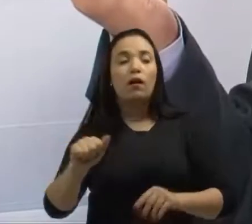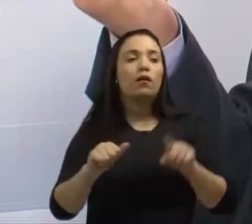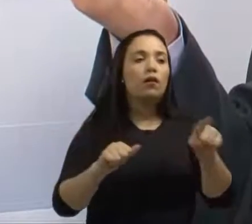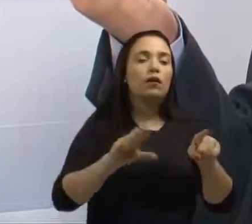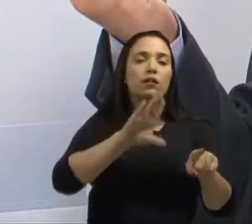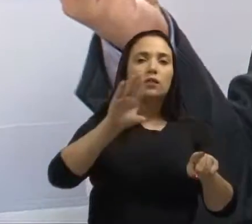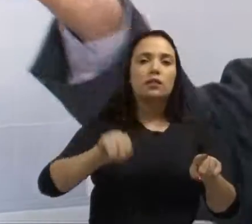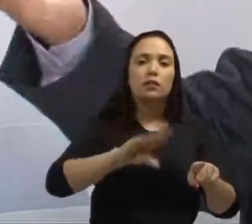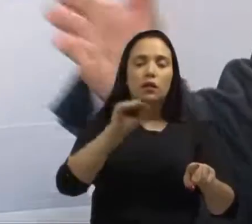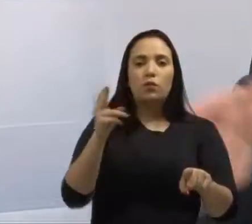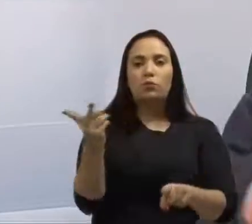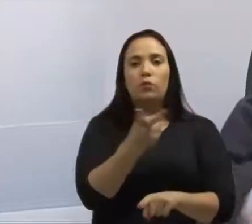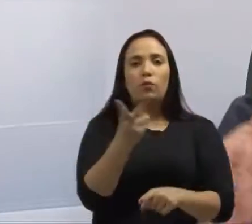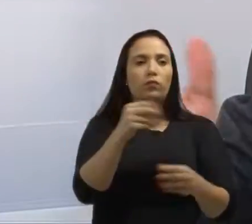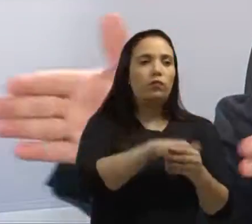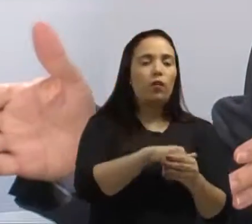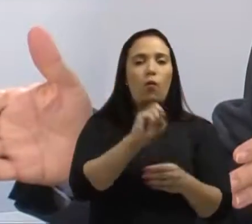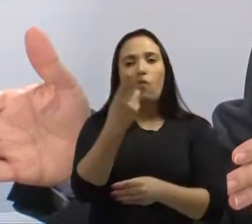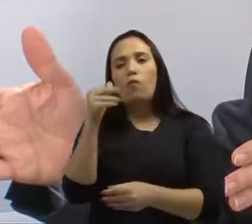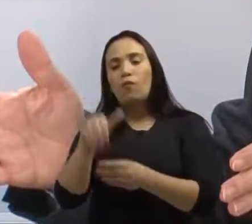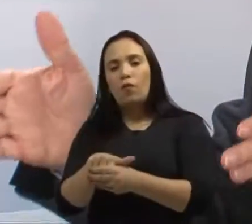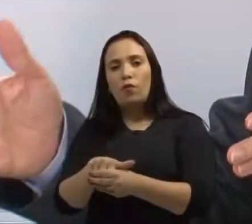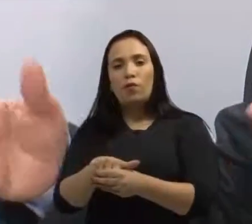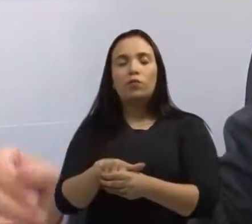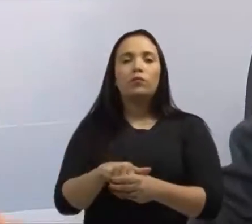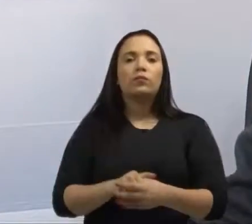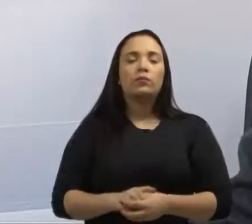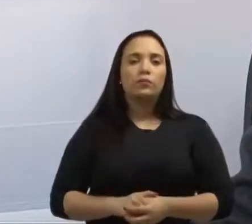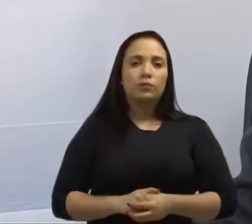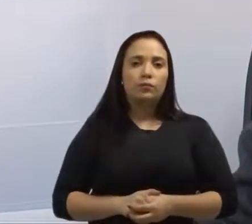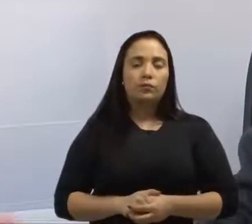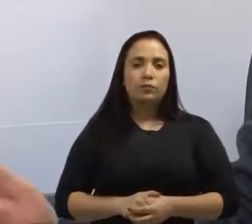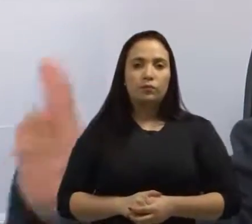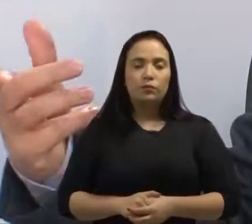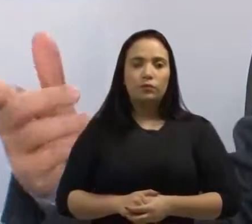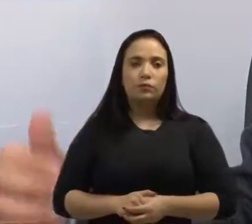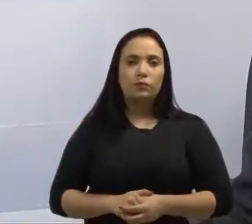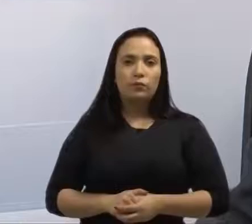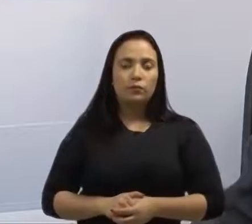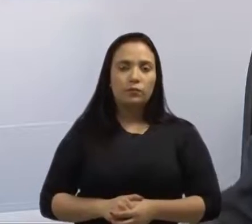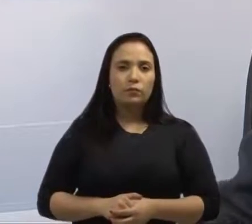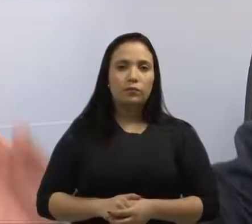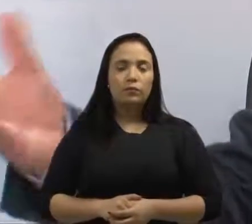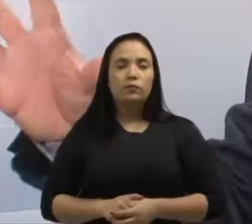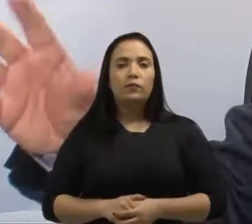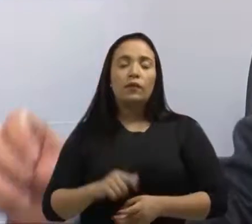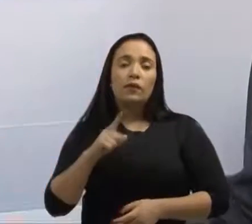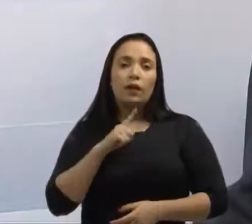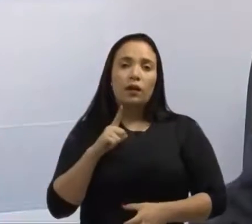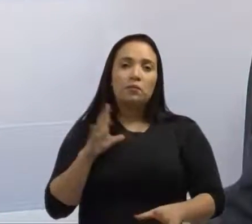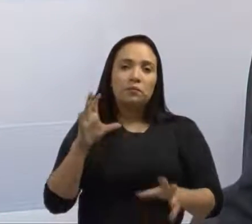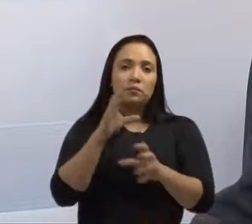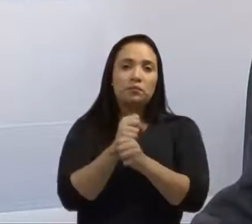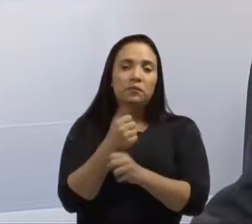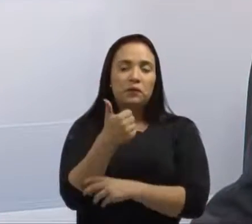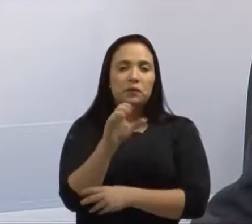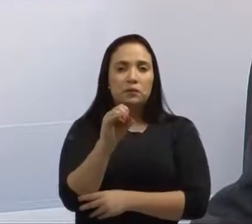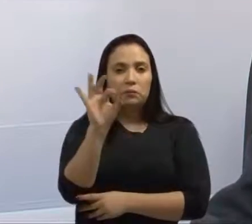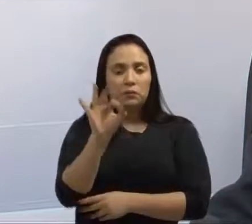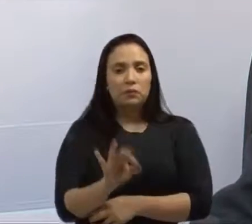Ciro Gomes. E uma outra grande parte fica indecisa, sem saber quem votar. Algo em torno de 10% dos